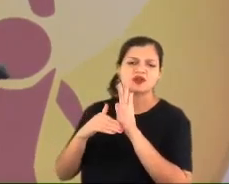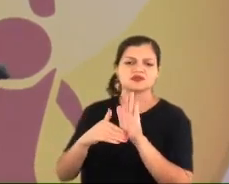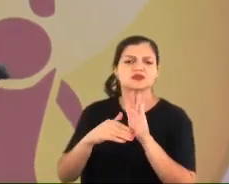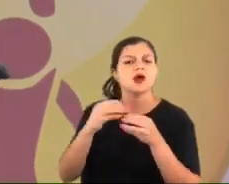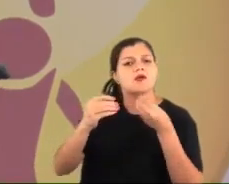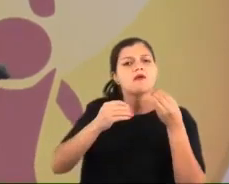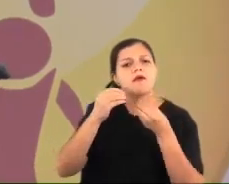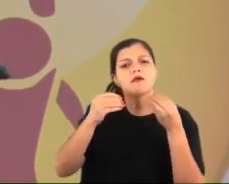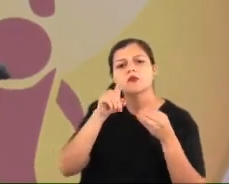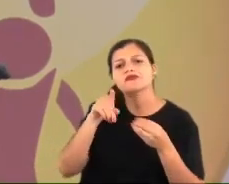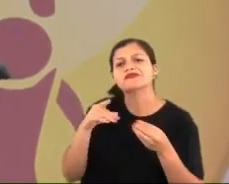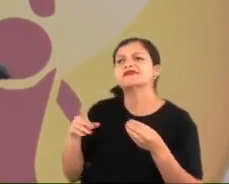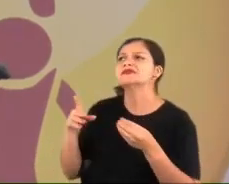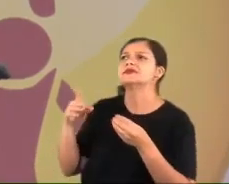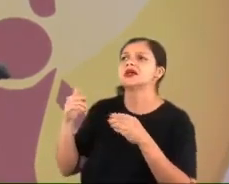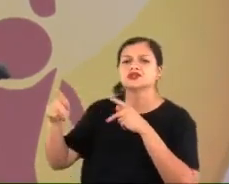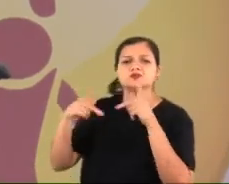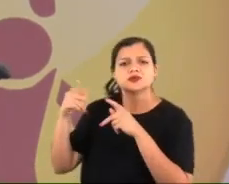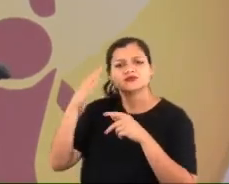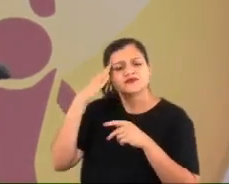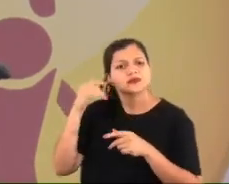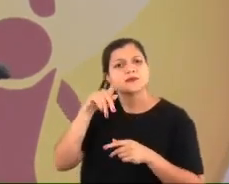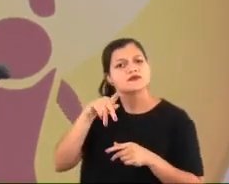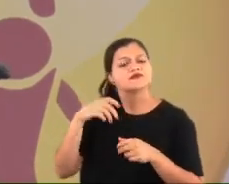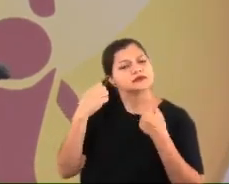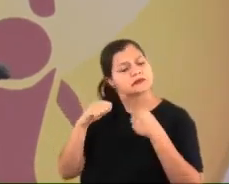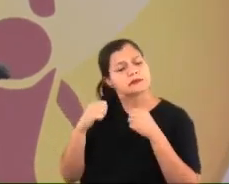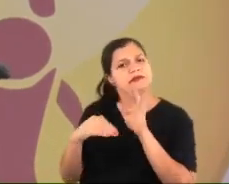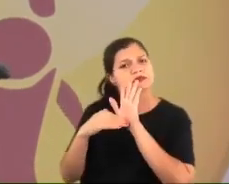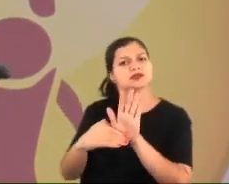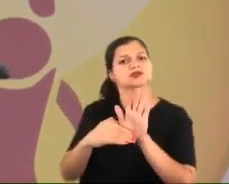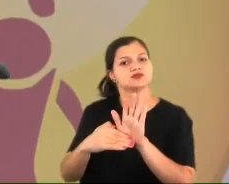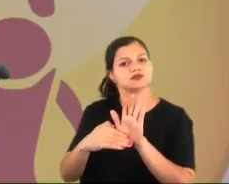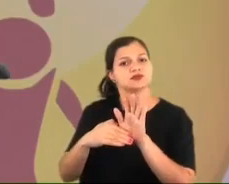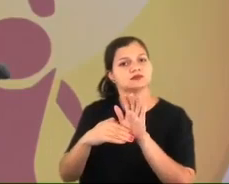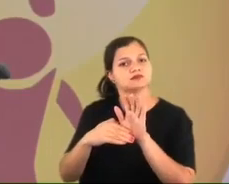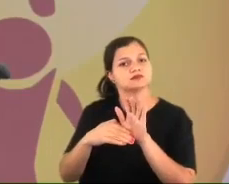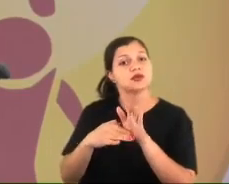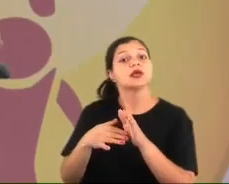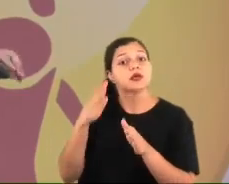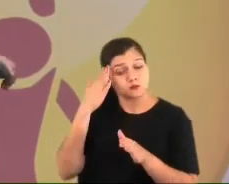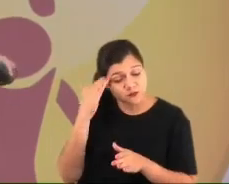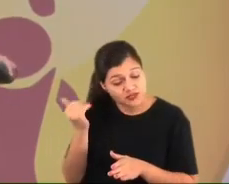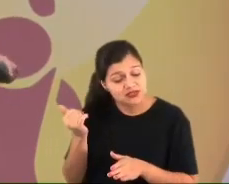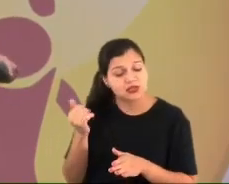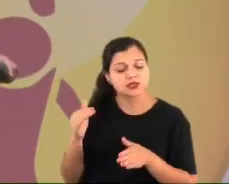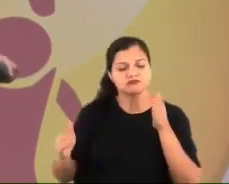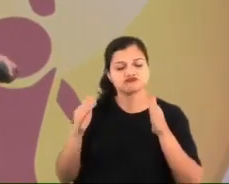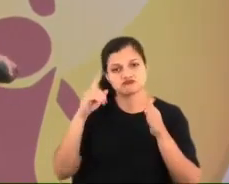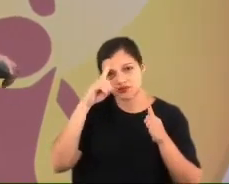você precisa lembrar que o Senhor é o nosso